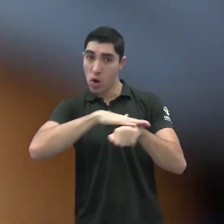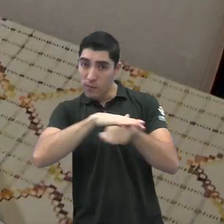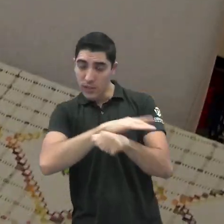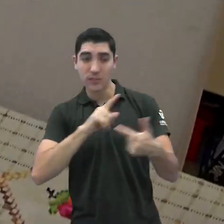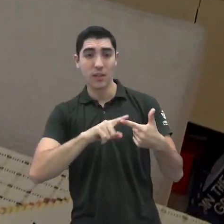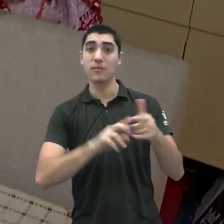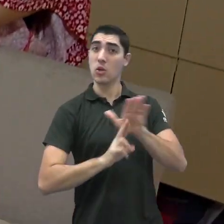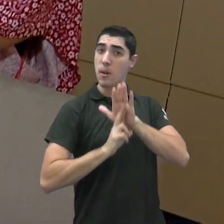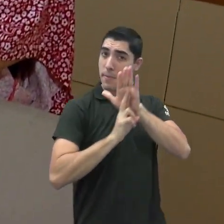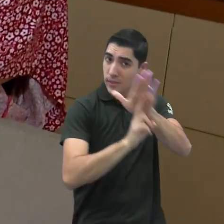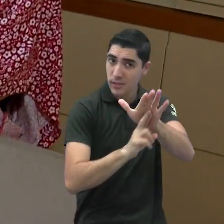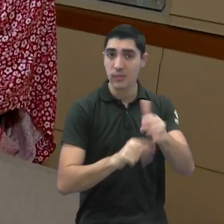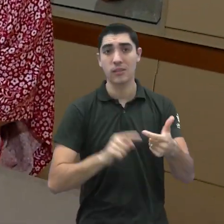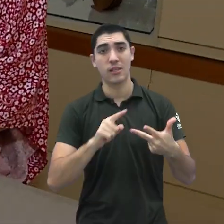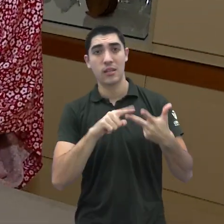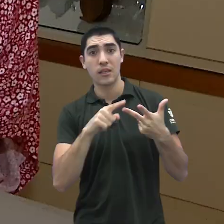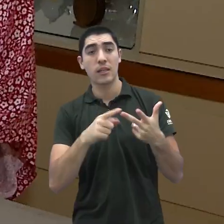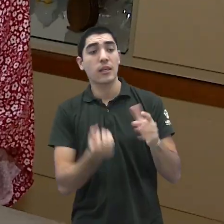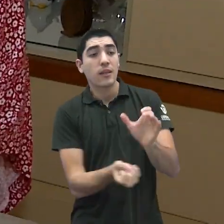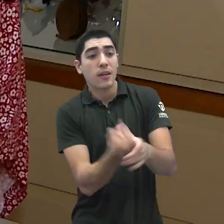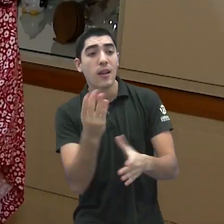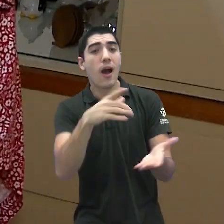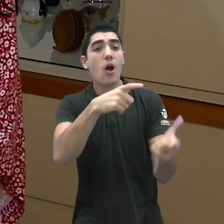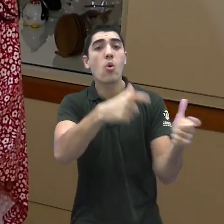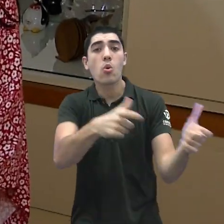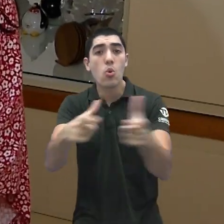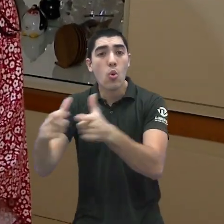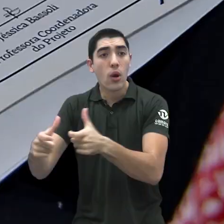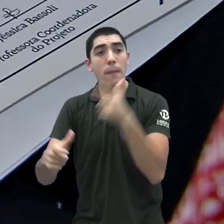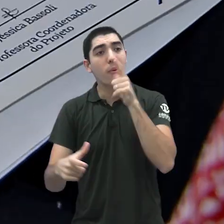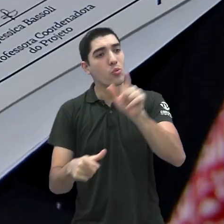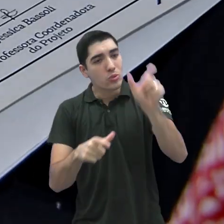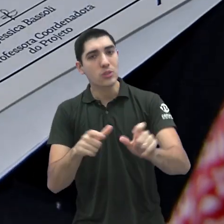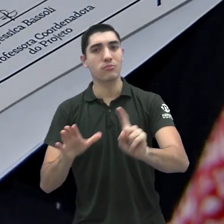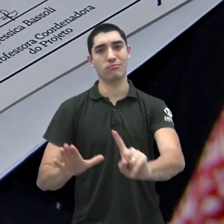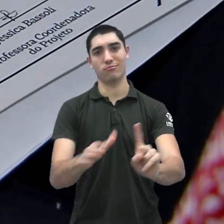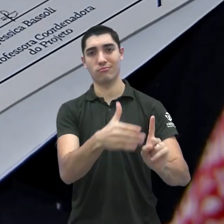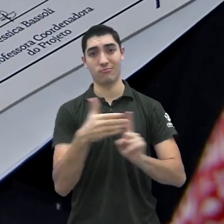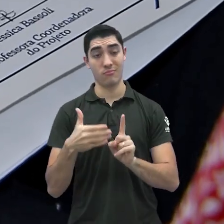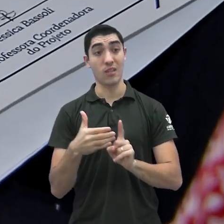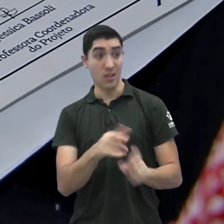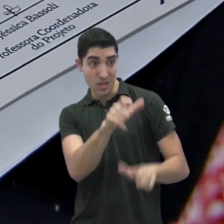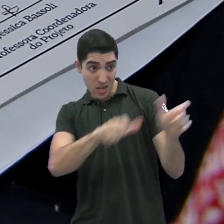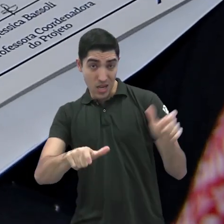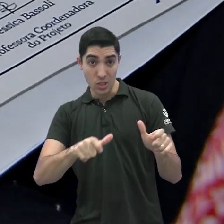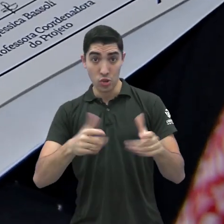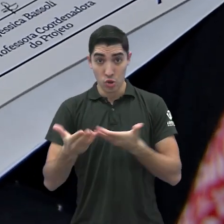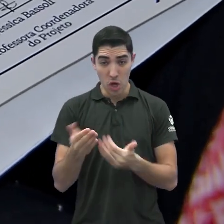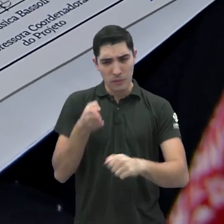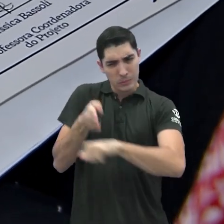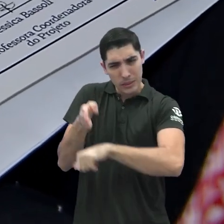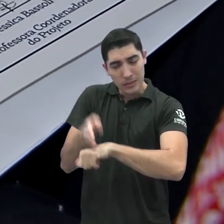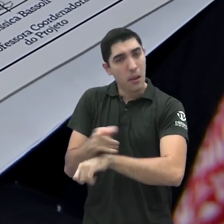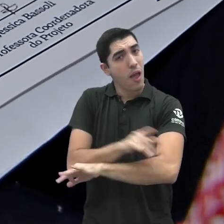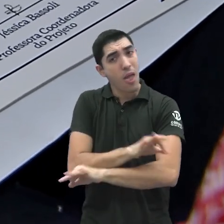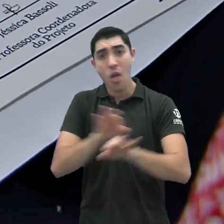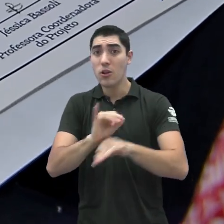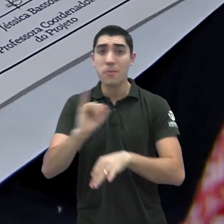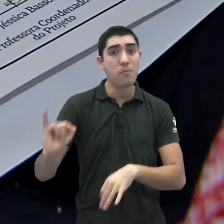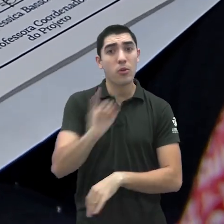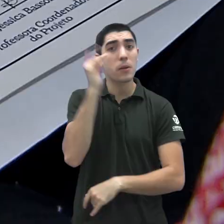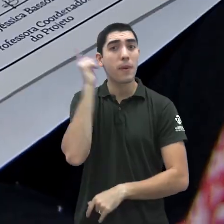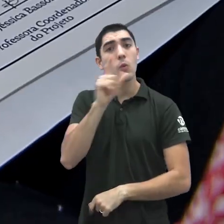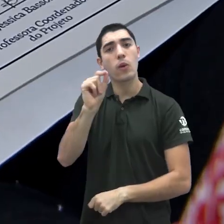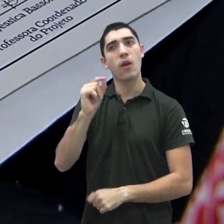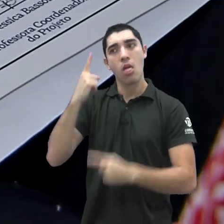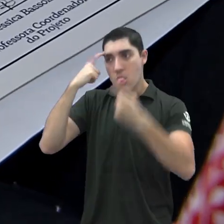diálogo, representatividade e criação de espaços que os acolham. A participação ativa dessa geração é essencial para renovar